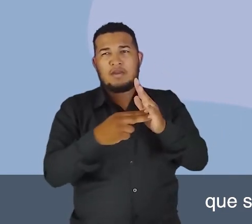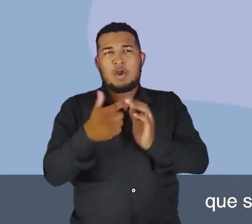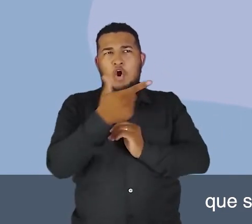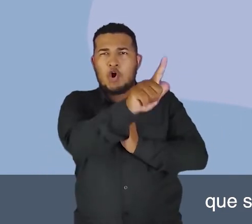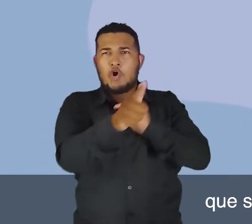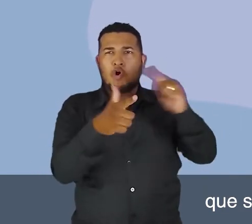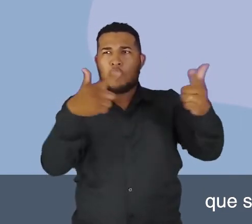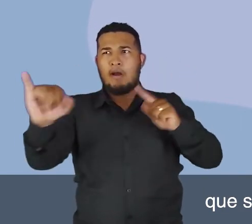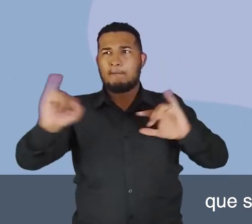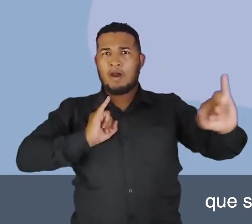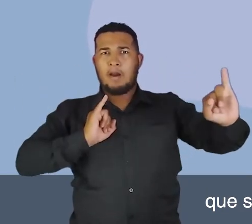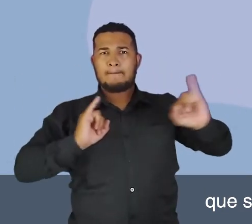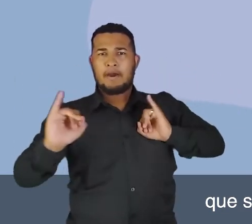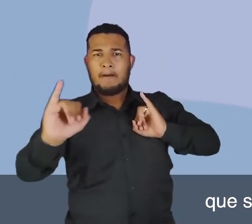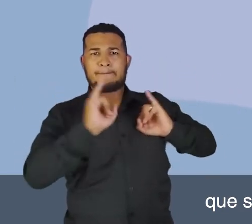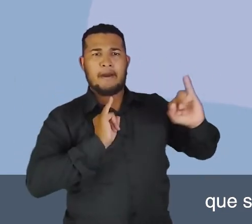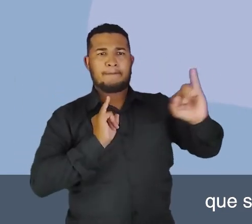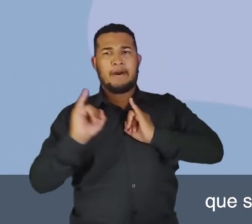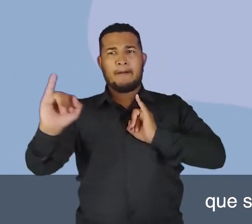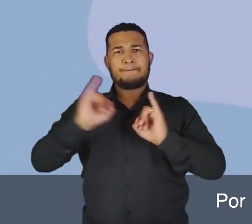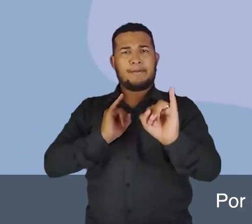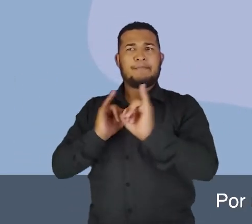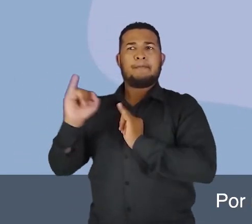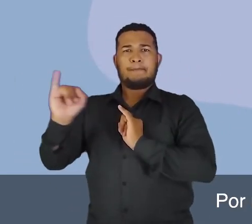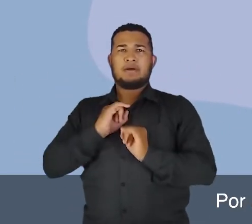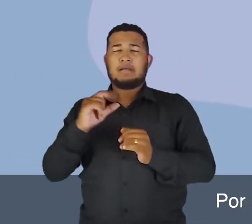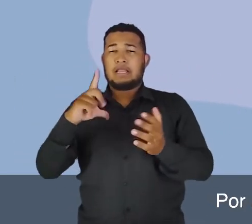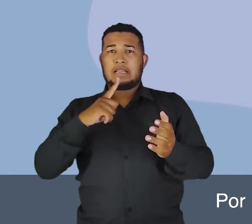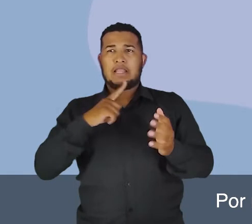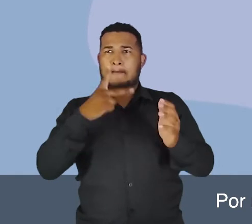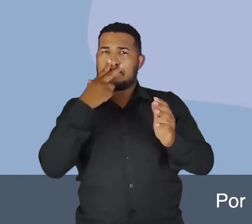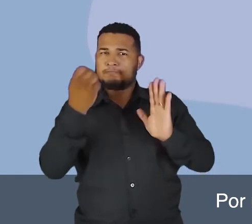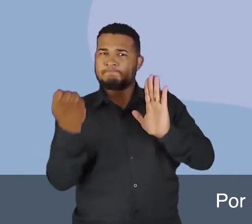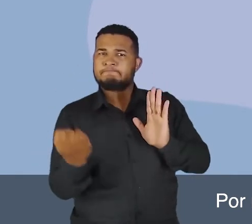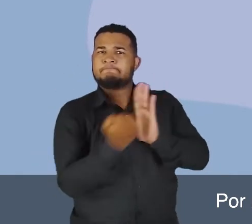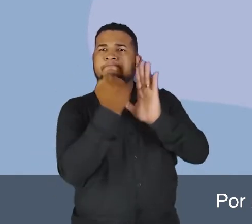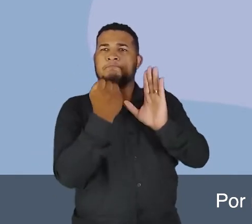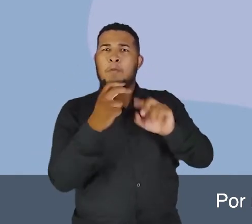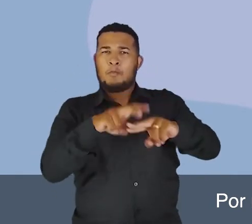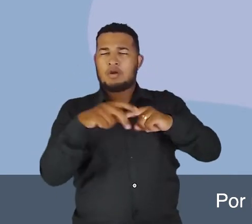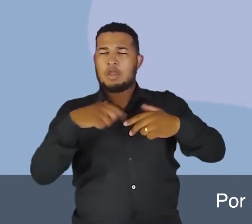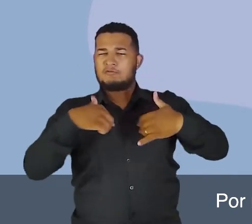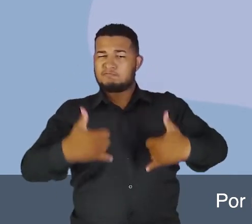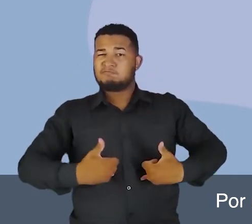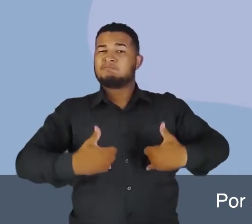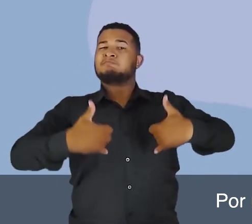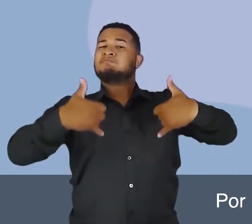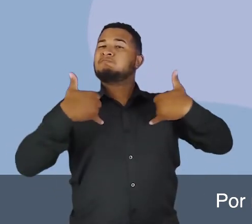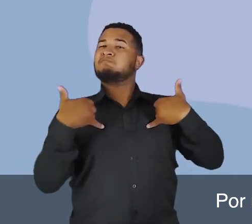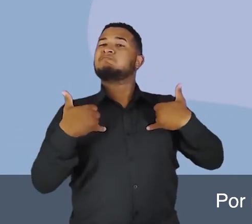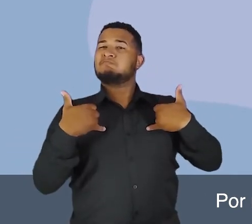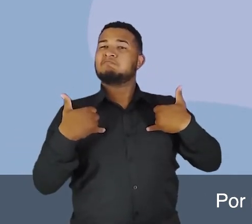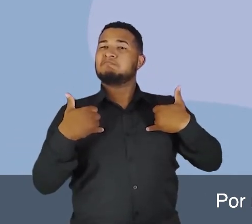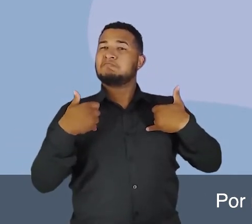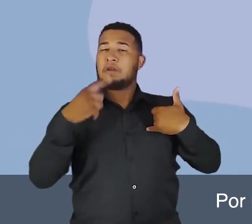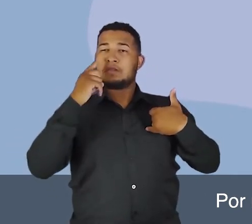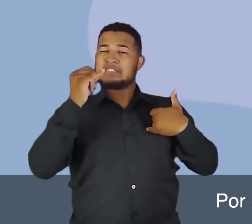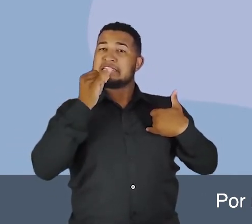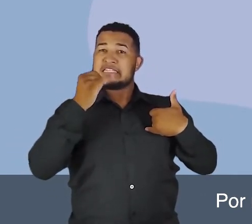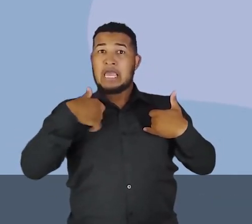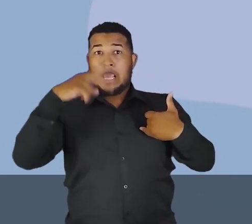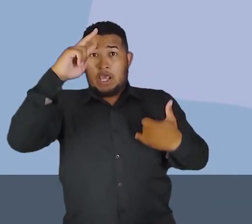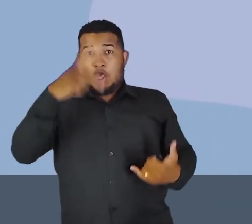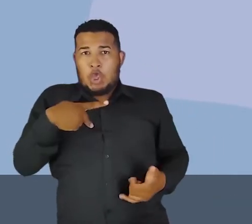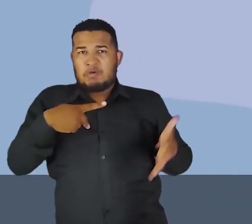outros, objetos estáticos, tarifados, por me ostentar assim, tão orgulhoso, de ser não eu,